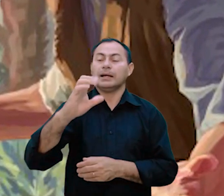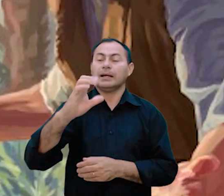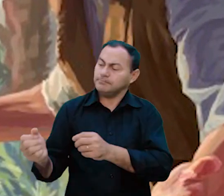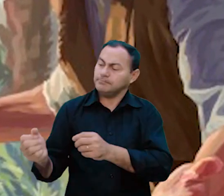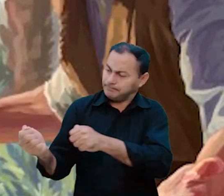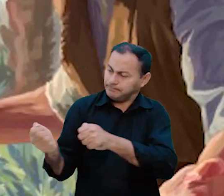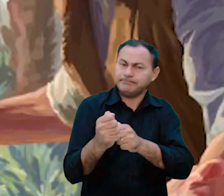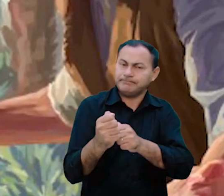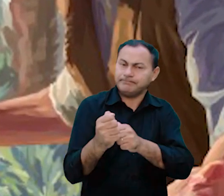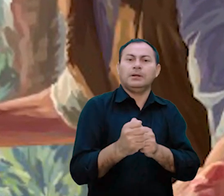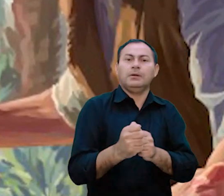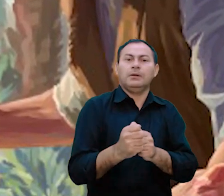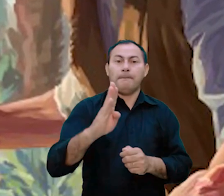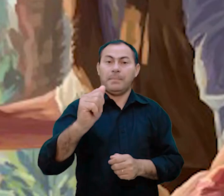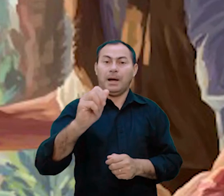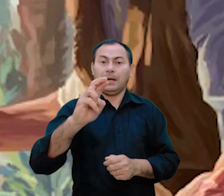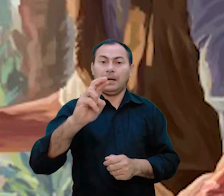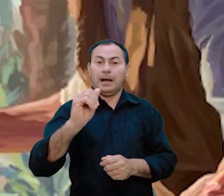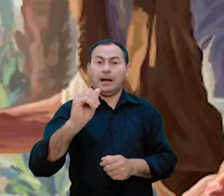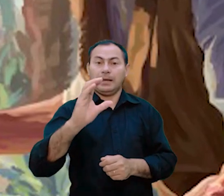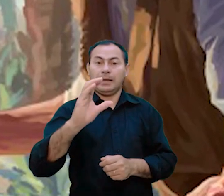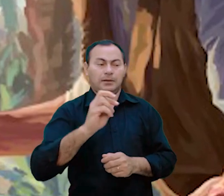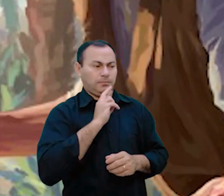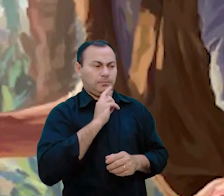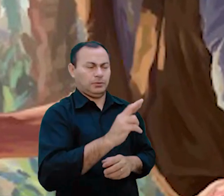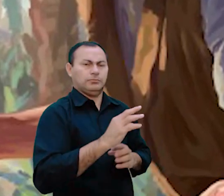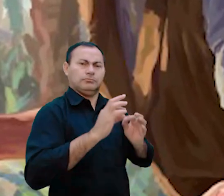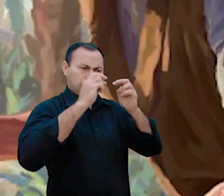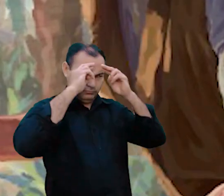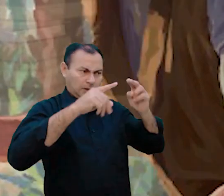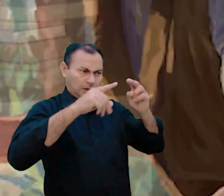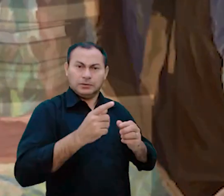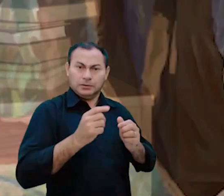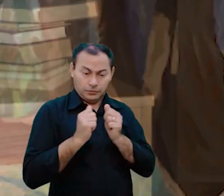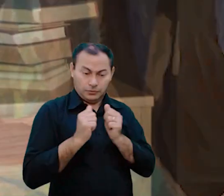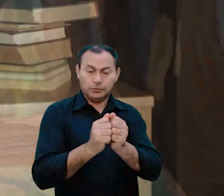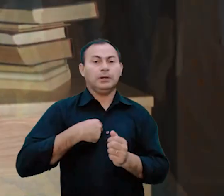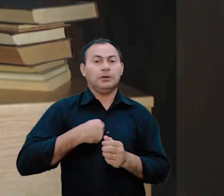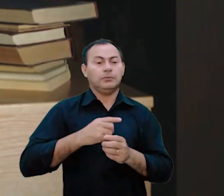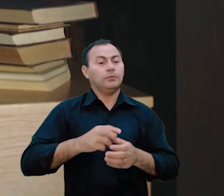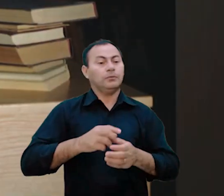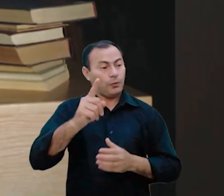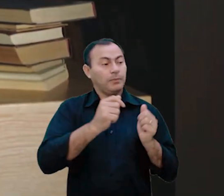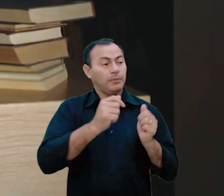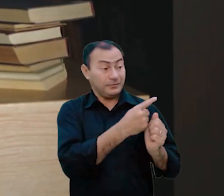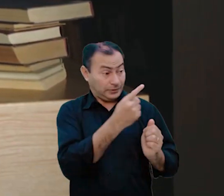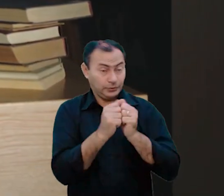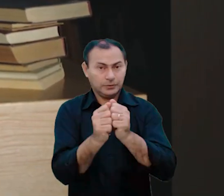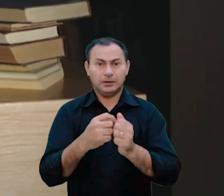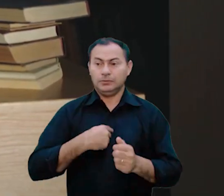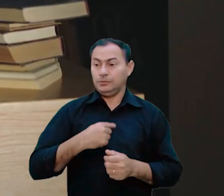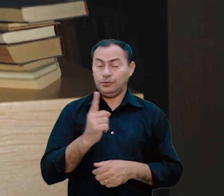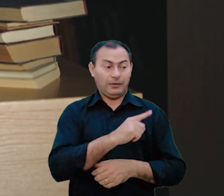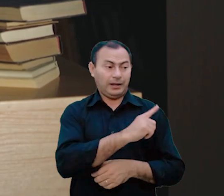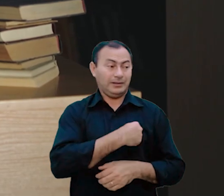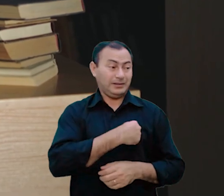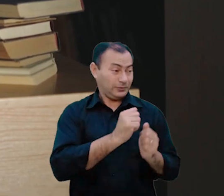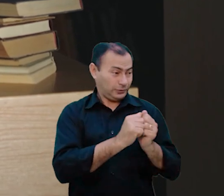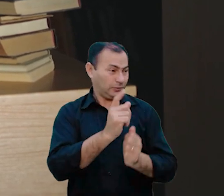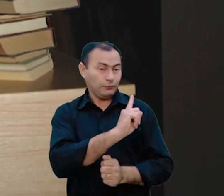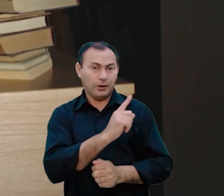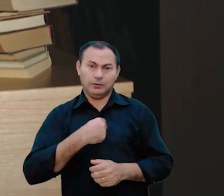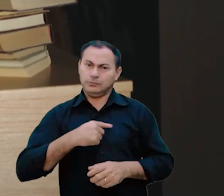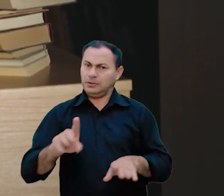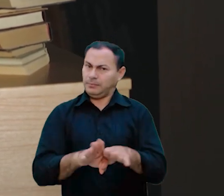para a batalha. Baraque respondeu com muita gentileza: se você for comigo, eu irei. Mas se você não for comigo,